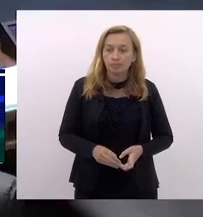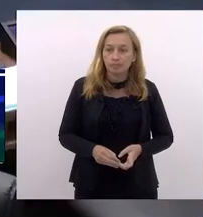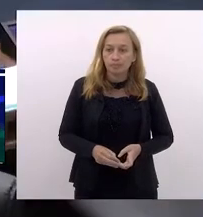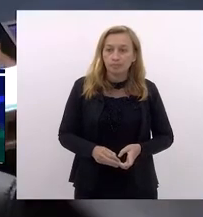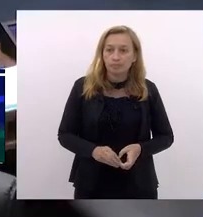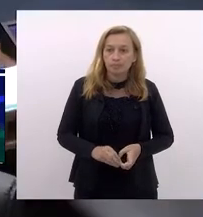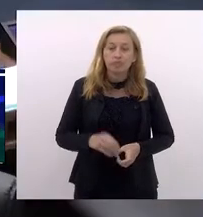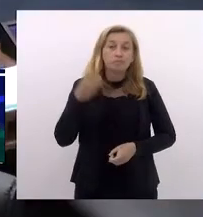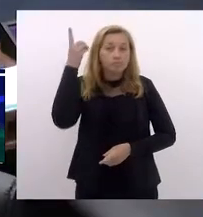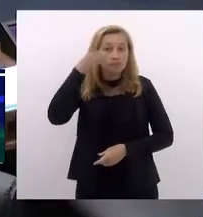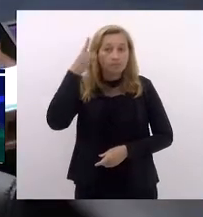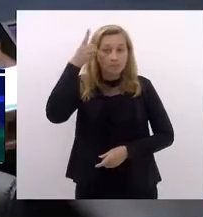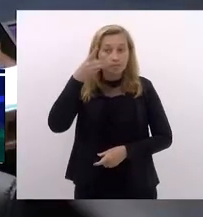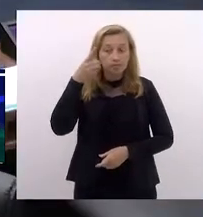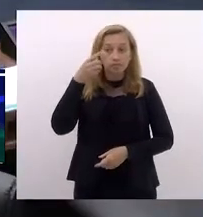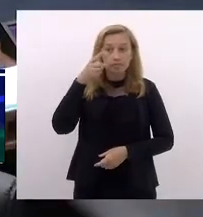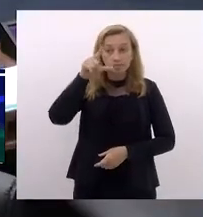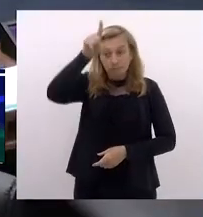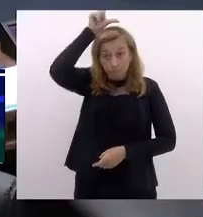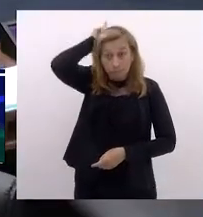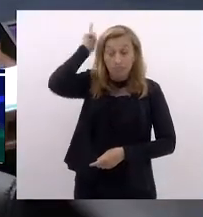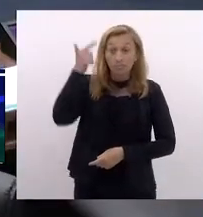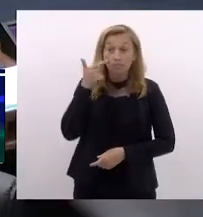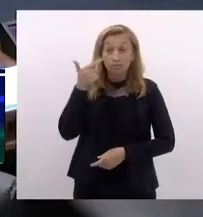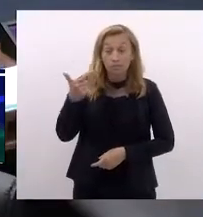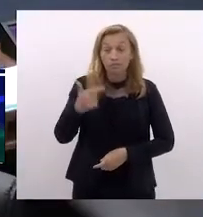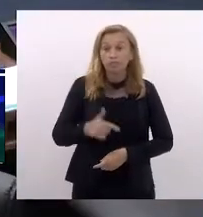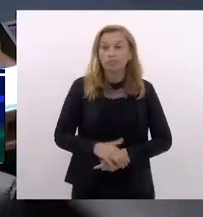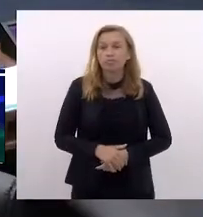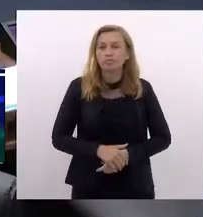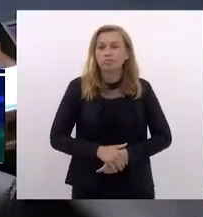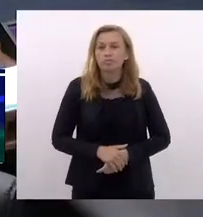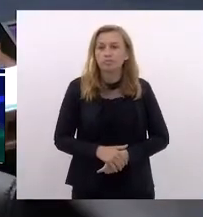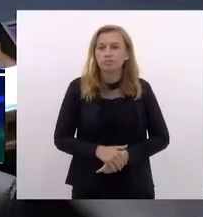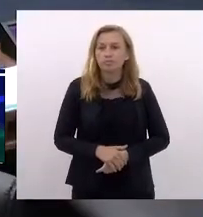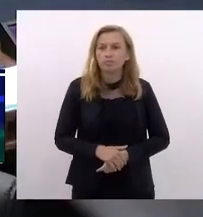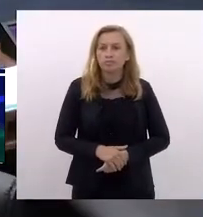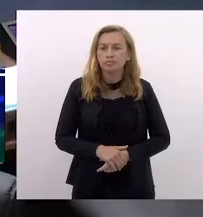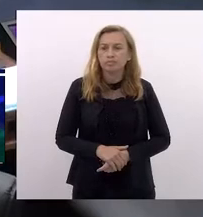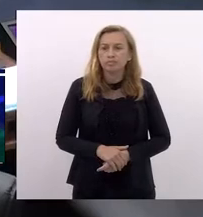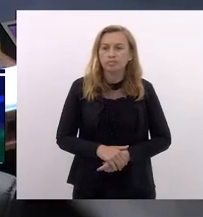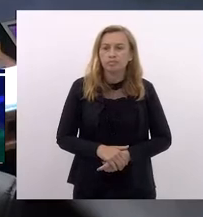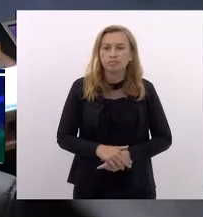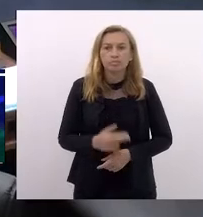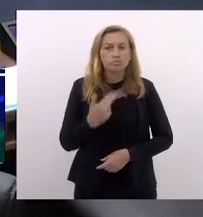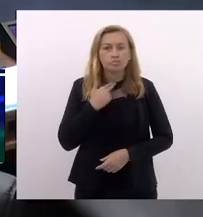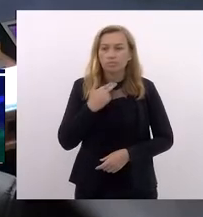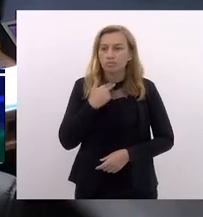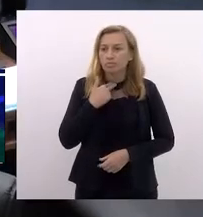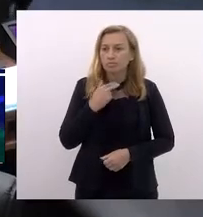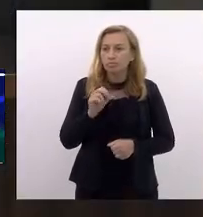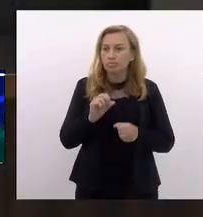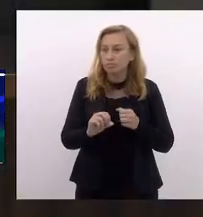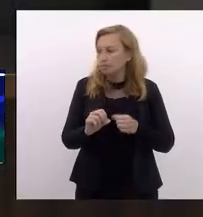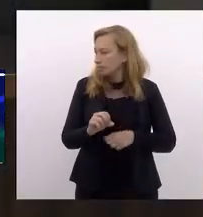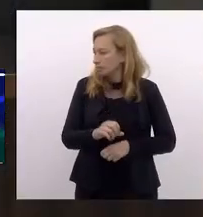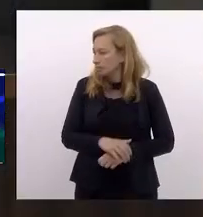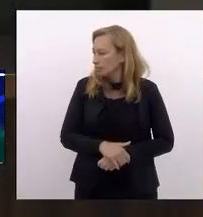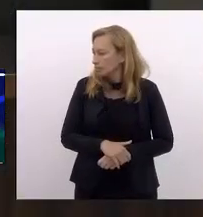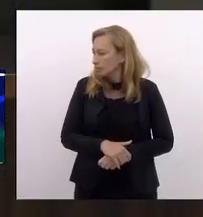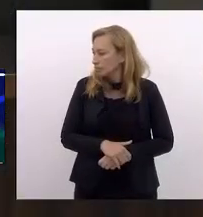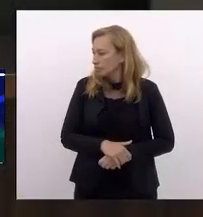o Deputado Luiz Olha só Deputado não poderá ser feito